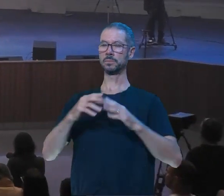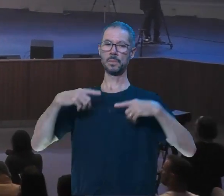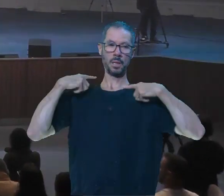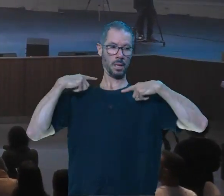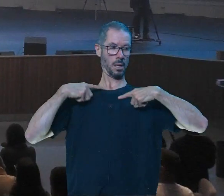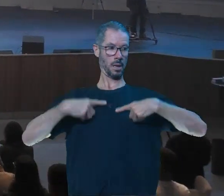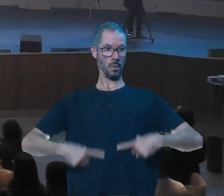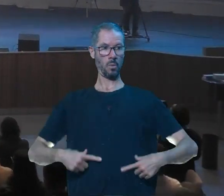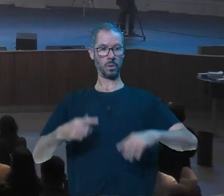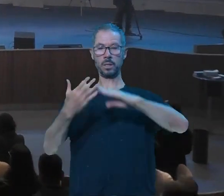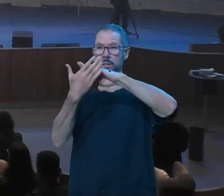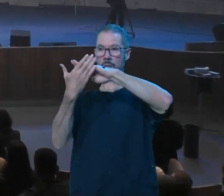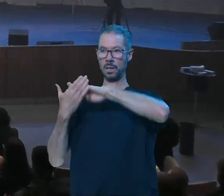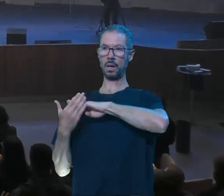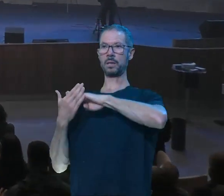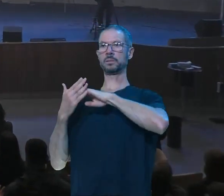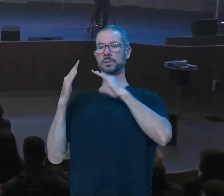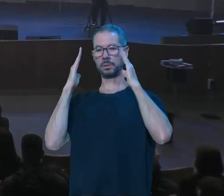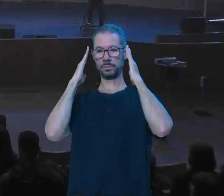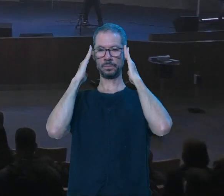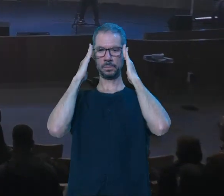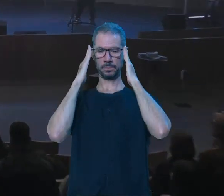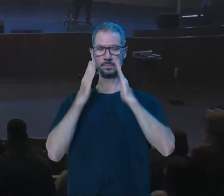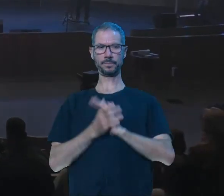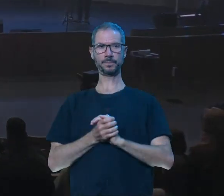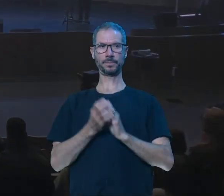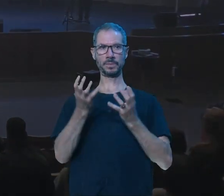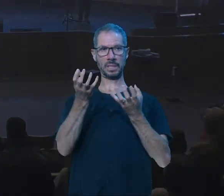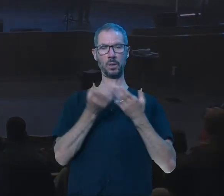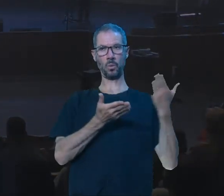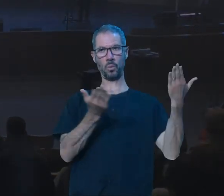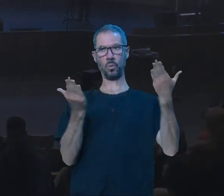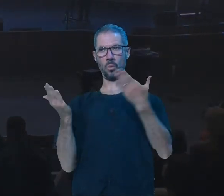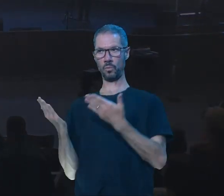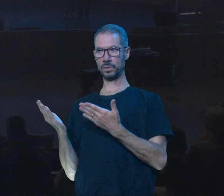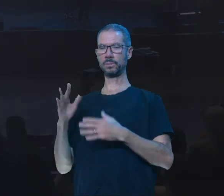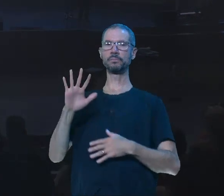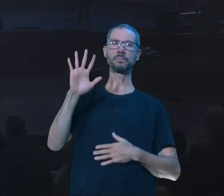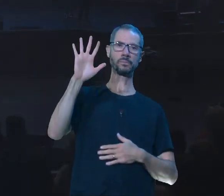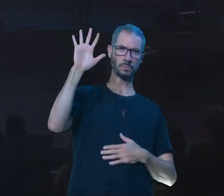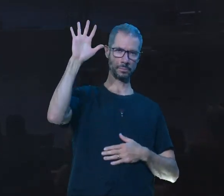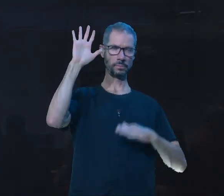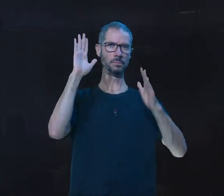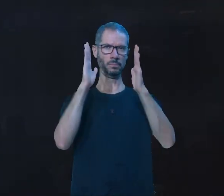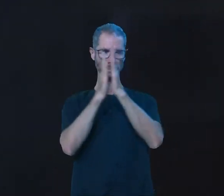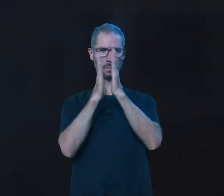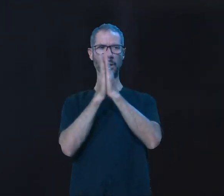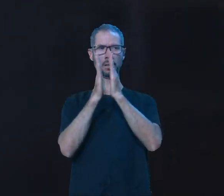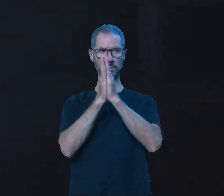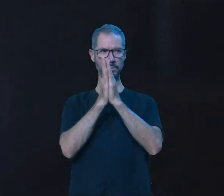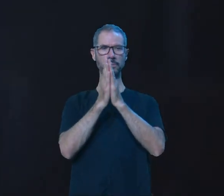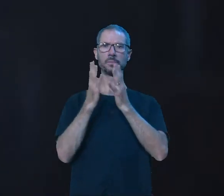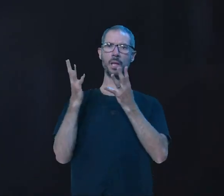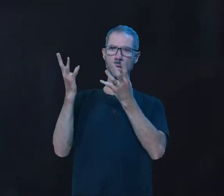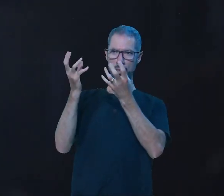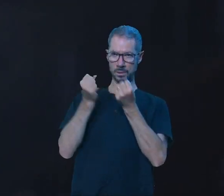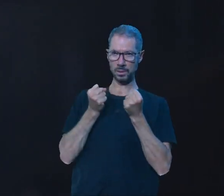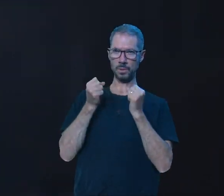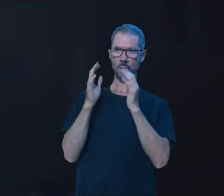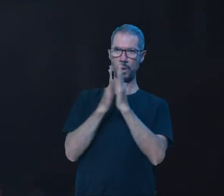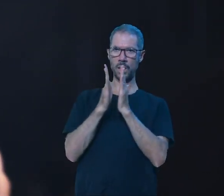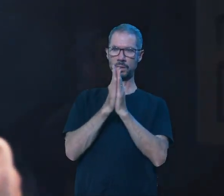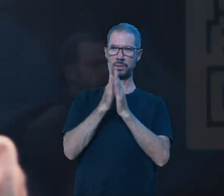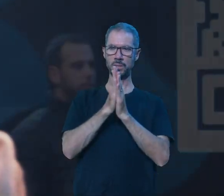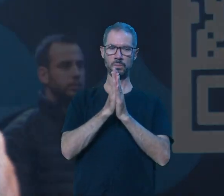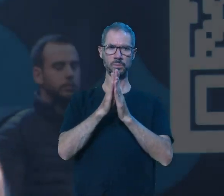me ajudar aqui, os líderes estão conosco aqui. Eu queria convidar você que levantou a mão e fez essa oração para receber uma oração de um dos nossos